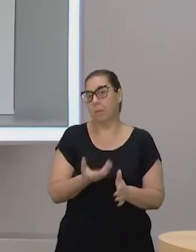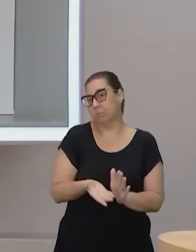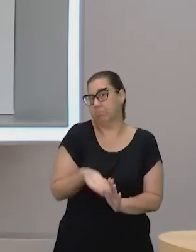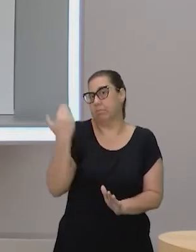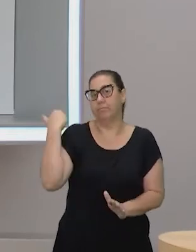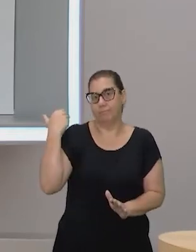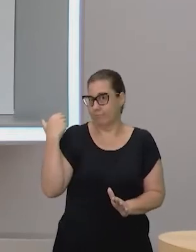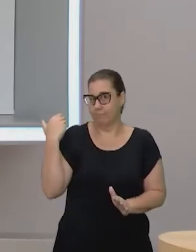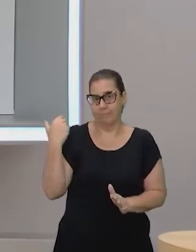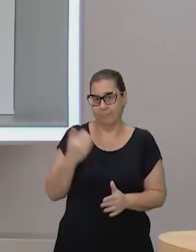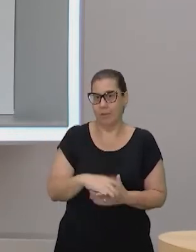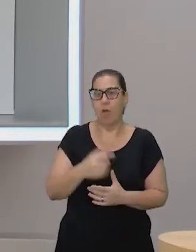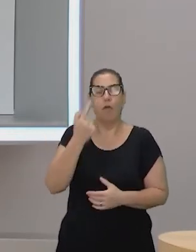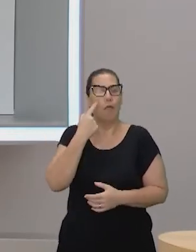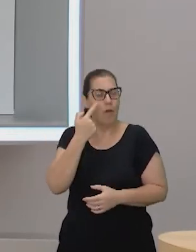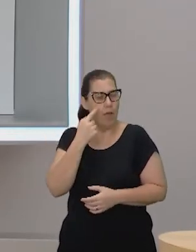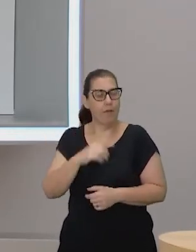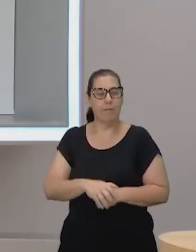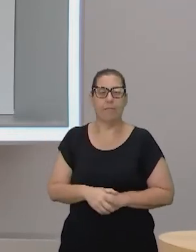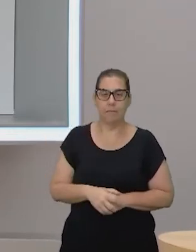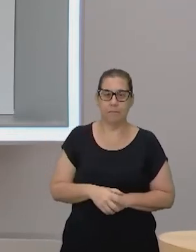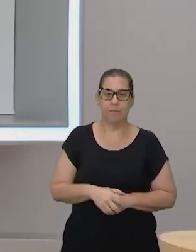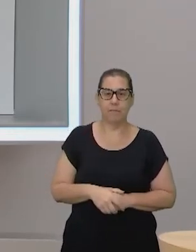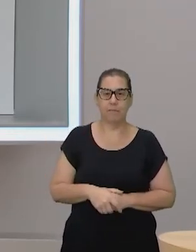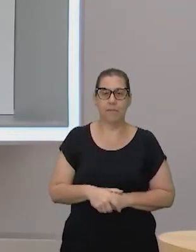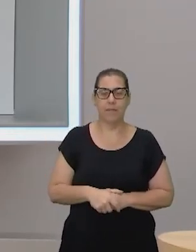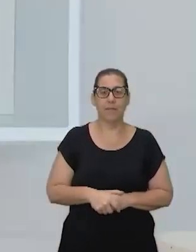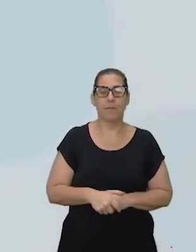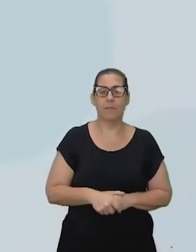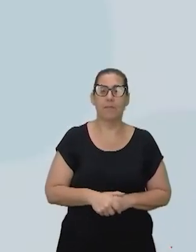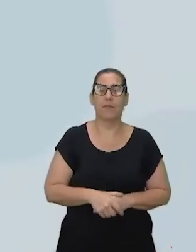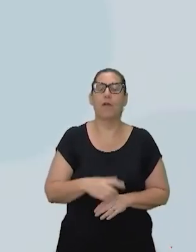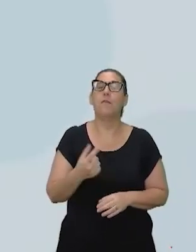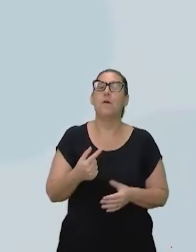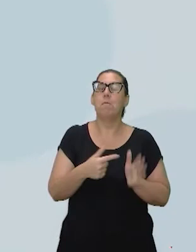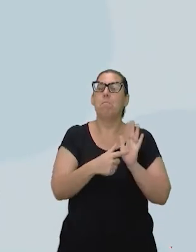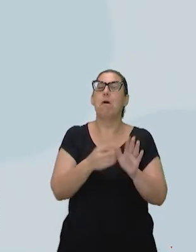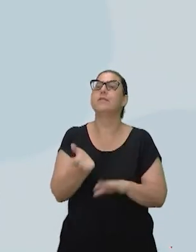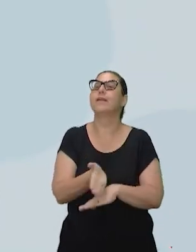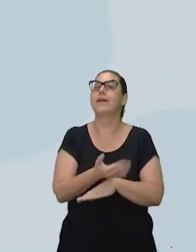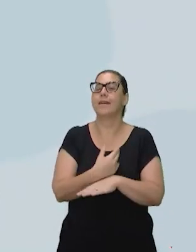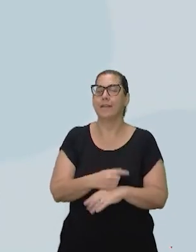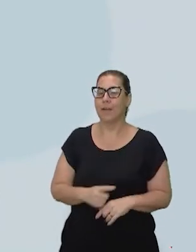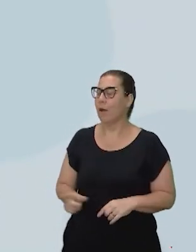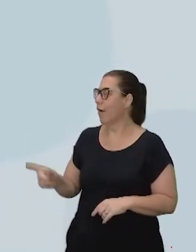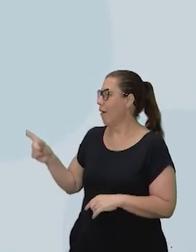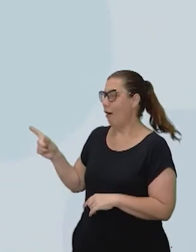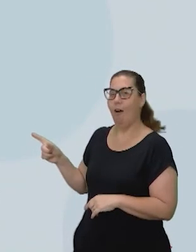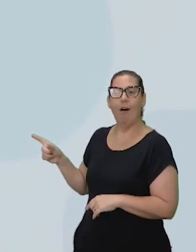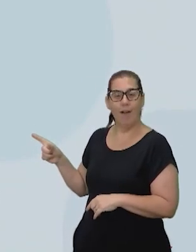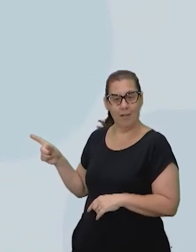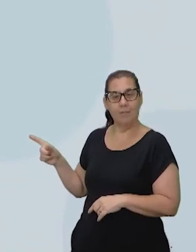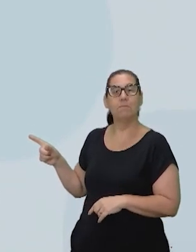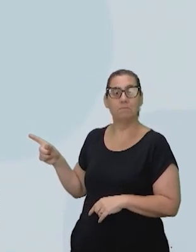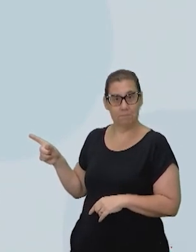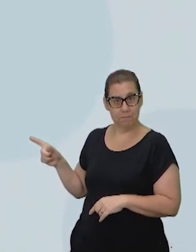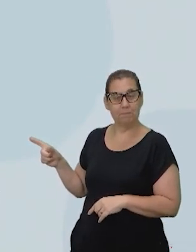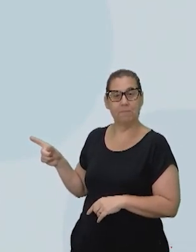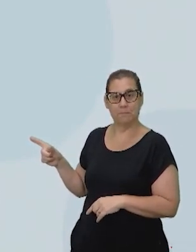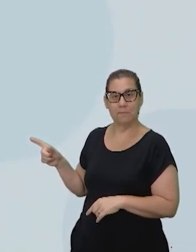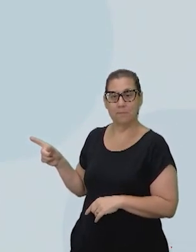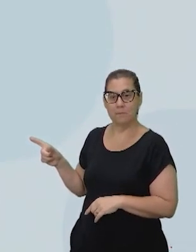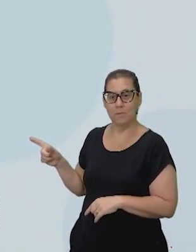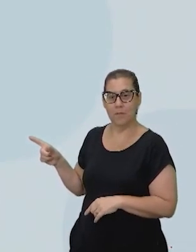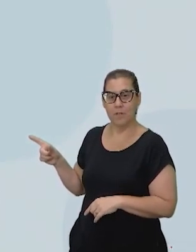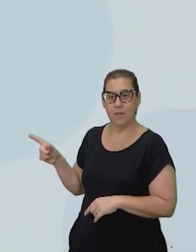desperdiçada. Veja se não tem a ver o que eu estou falando com você com aquela figura anterior que eu tinha mostrado, não é? Não tem tudo a ver? Olha lá, ó. Aquela